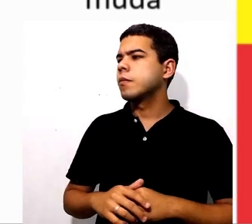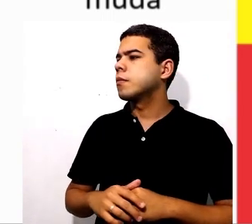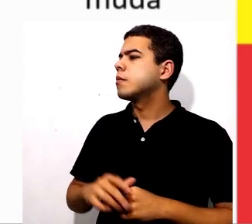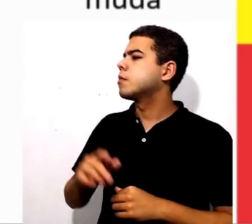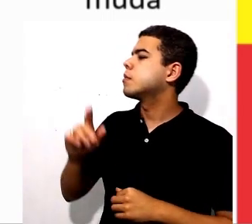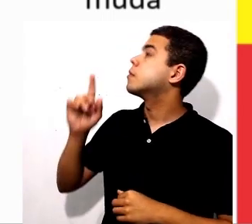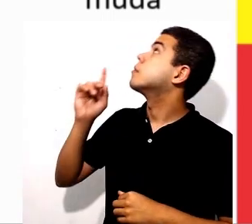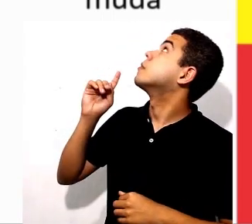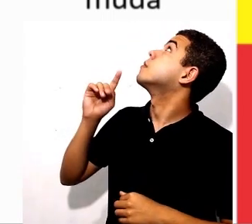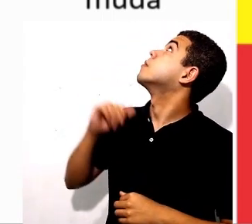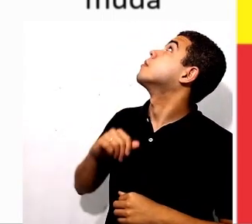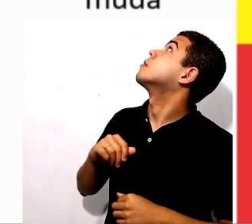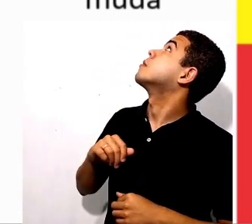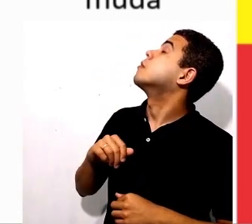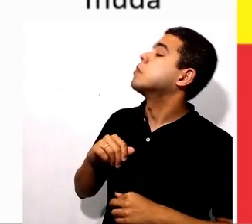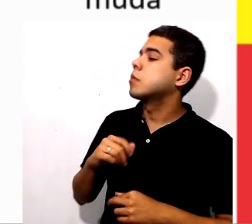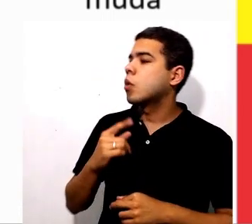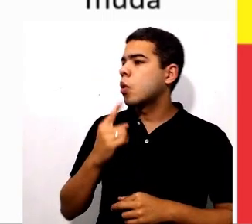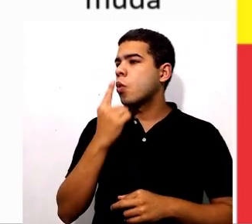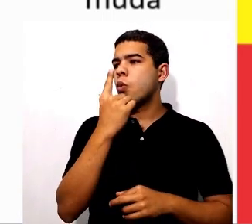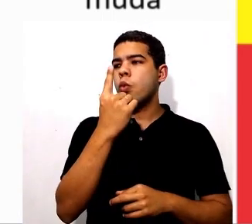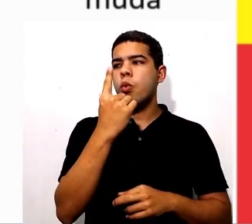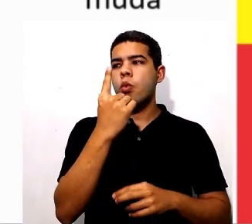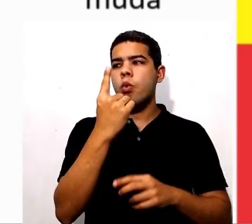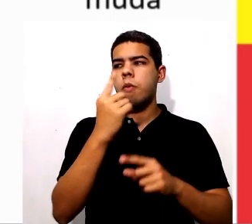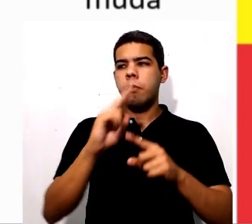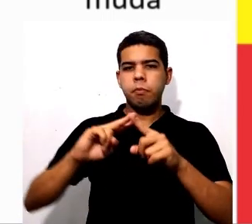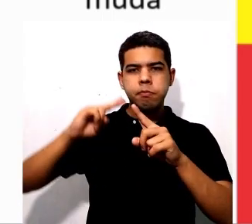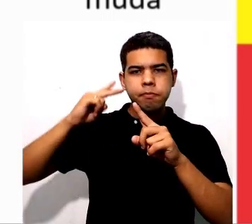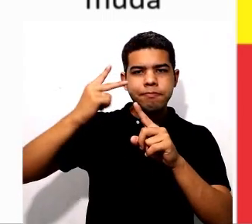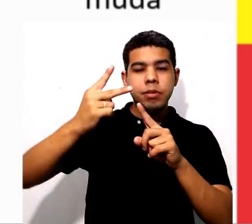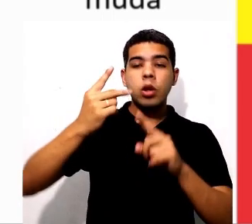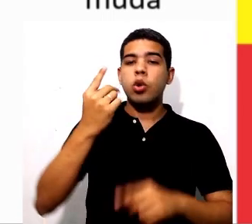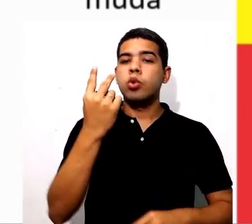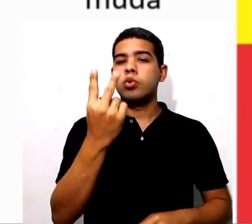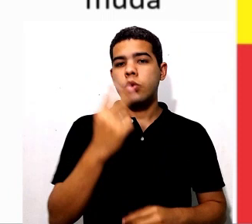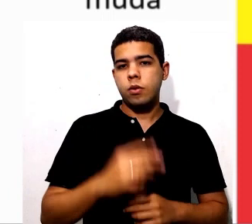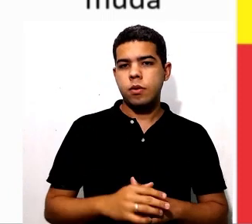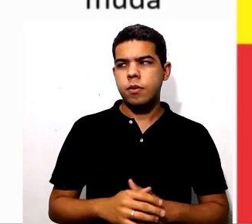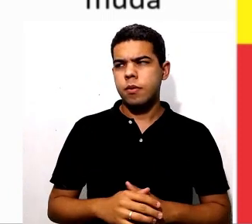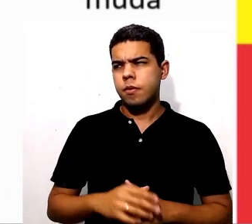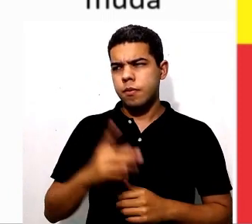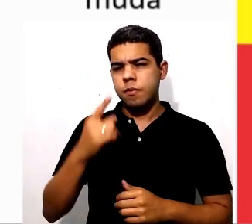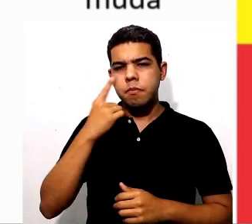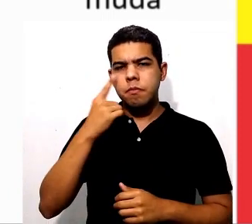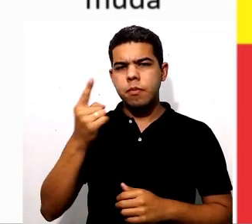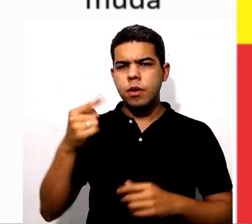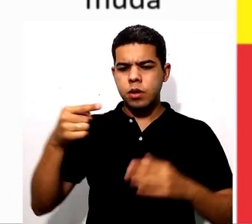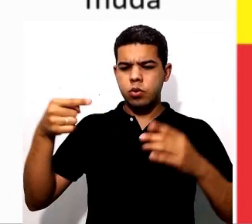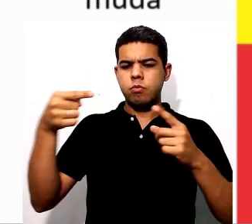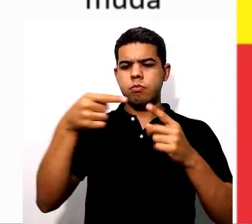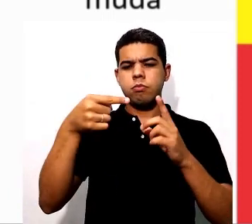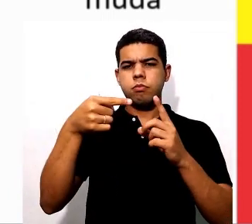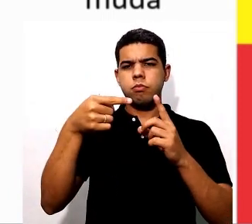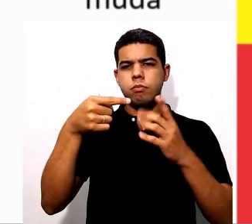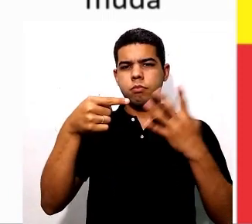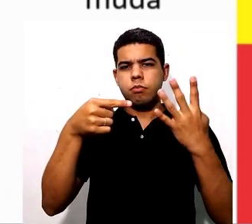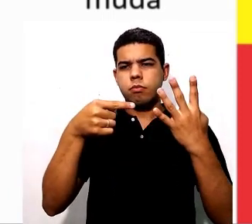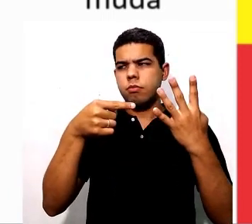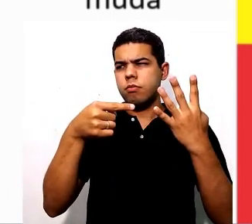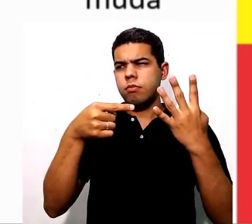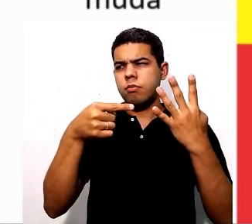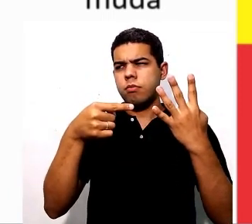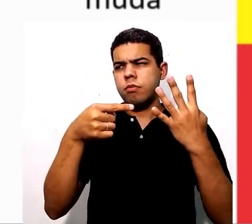nessa seta ali, observa aí. 2. Nessa posição na figura original é 1. Então, dobrou também. Então, ó, tudo